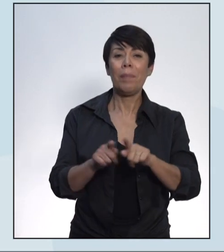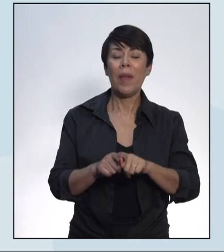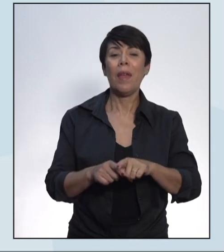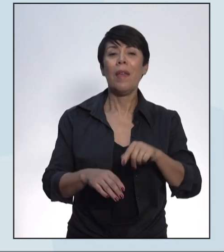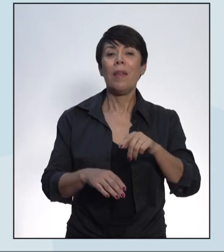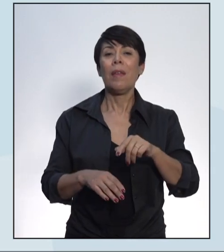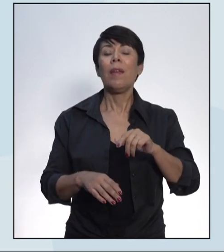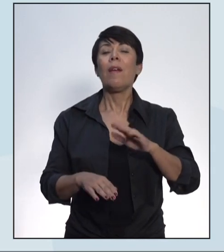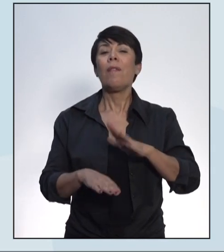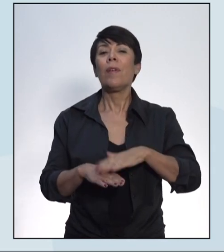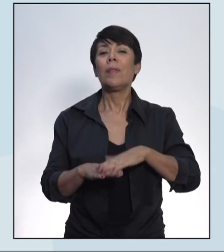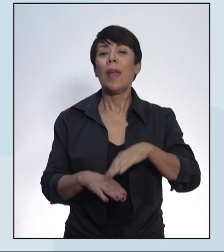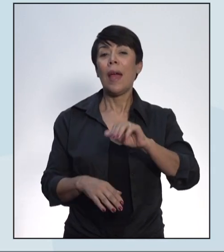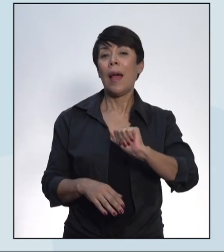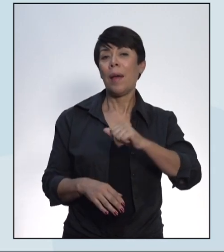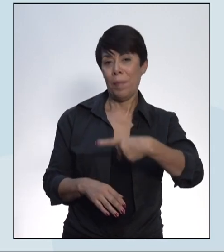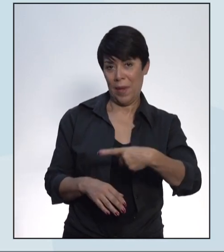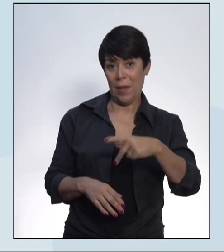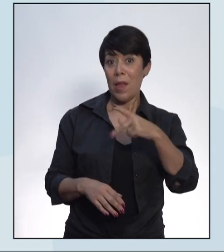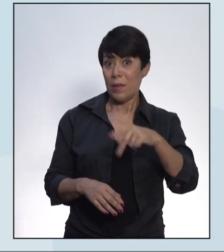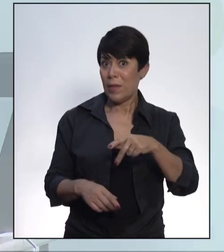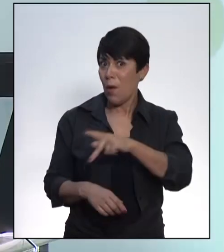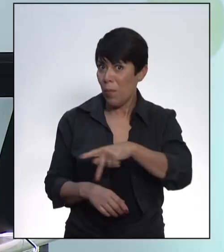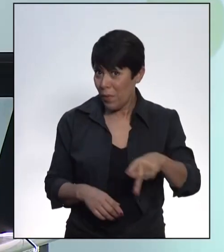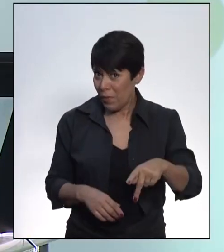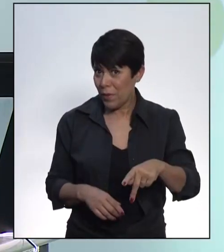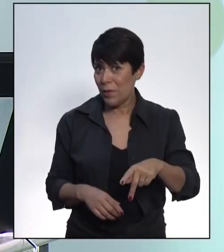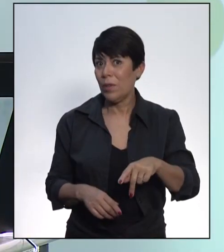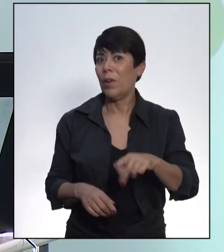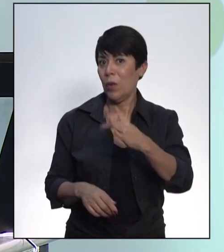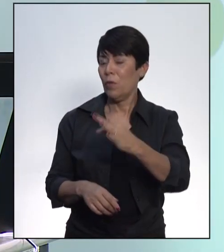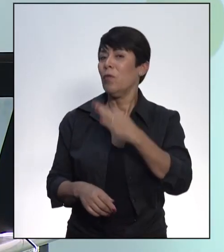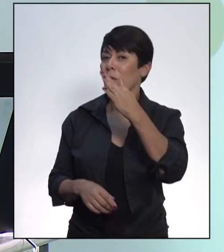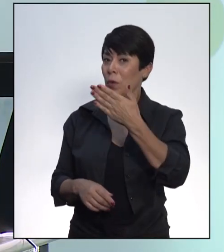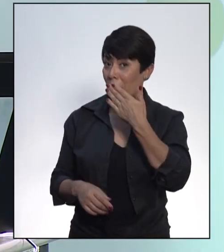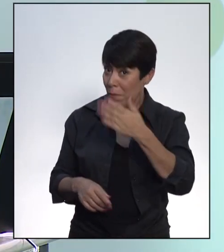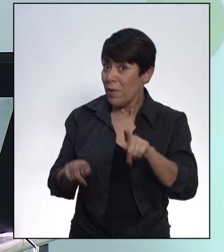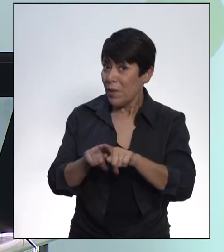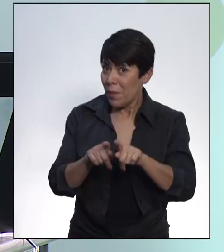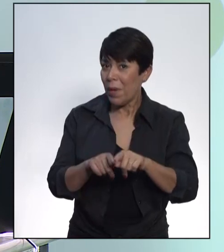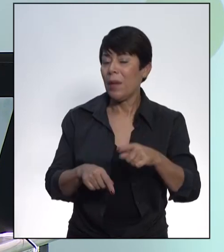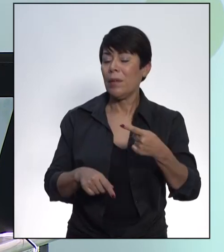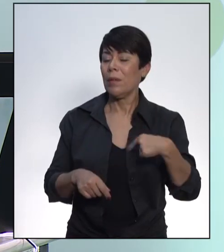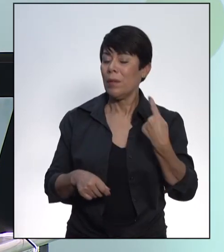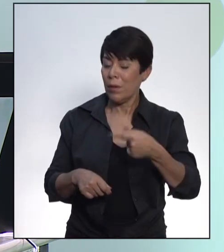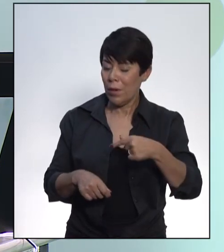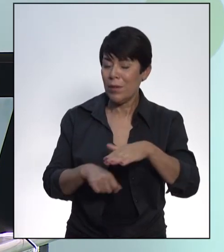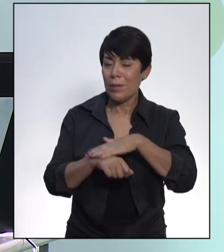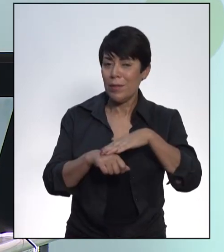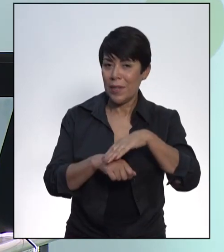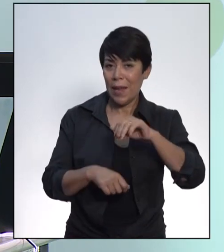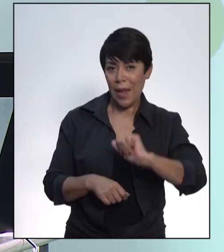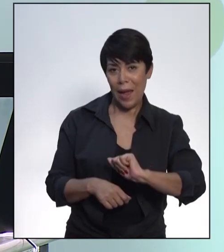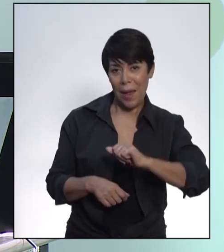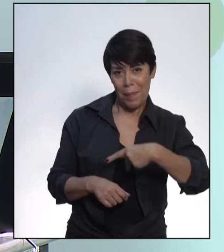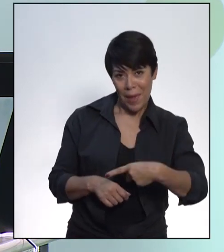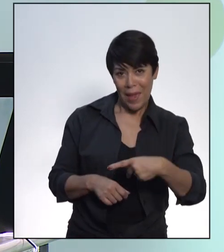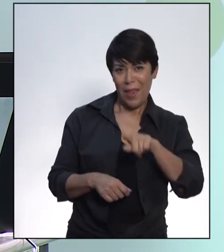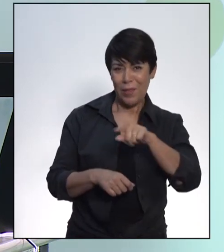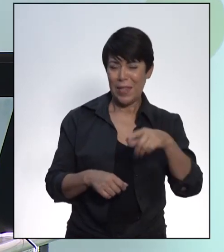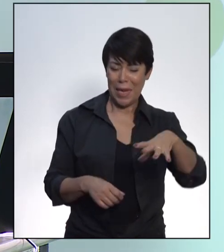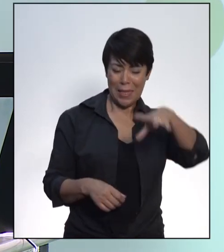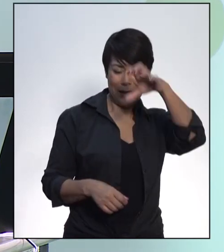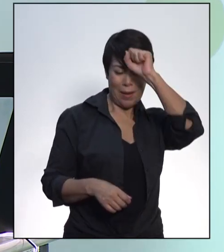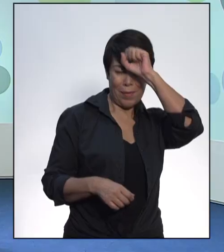sobre AP. O seu professor vai cobrar a questão da AP, nós vamos falar muito sobre AP para vocês fazerem e saírem craques,